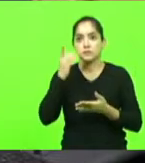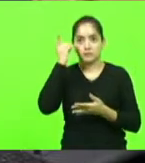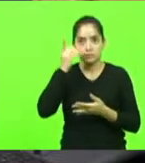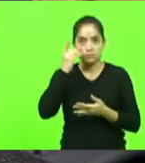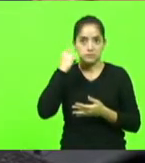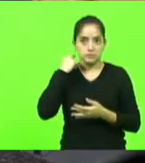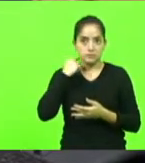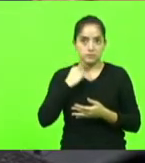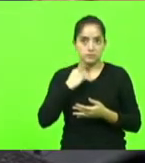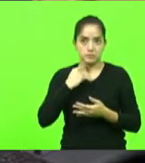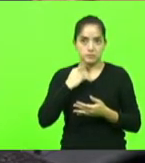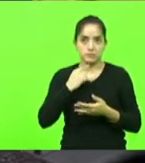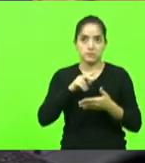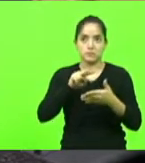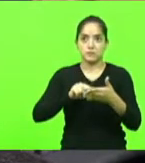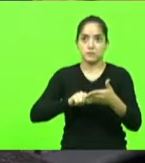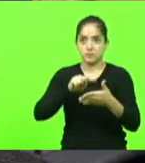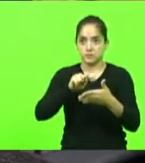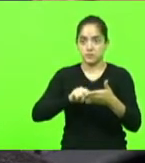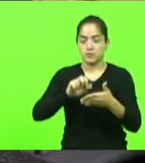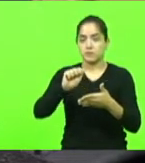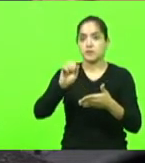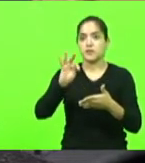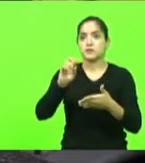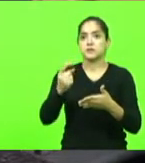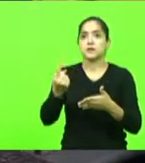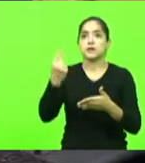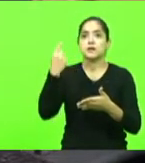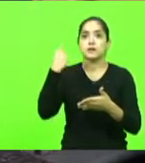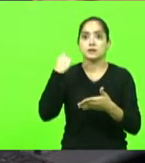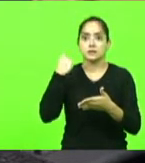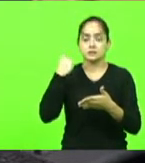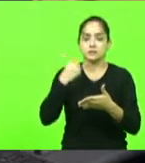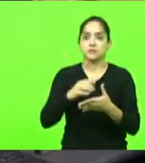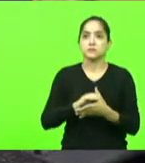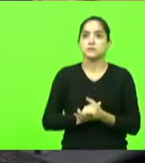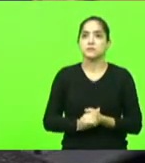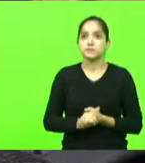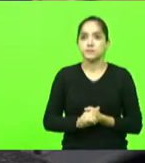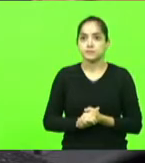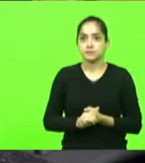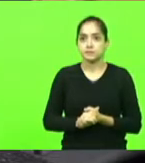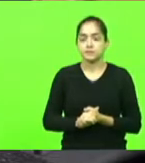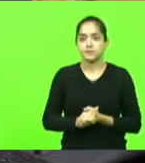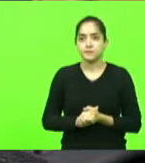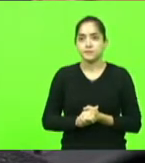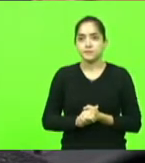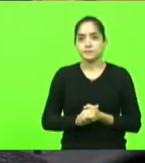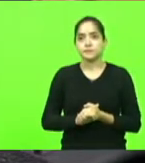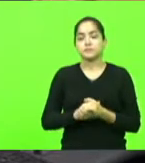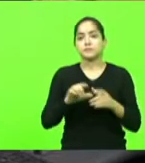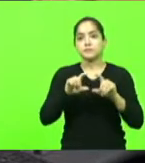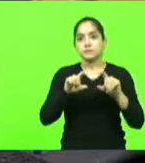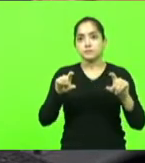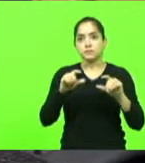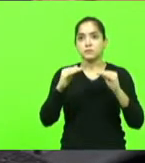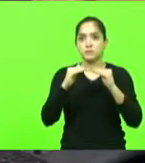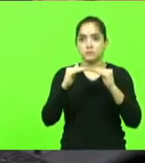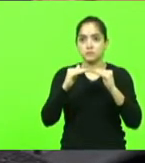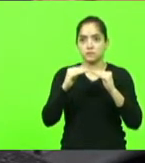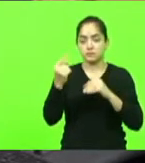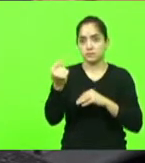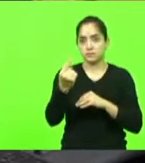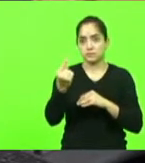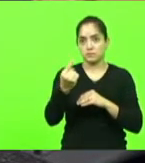Drevec, como secretário ad hoc, proceder à leitura da ata da sessão interior em consonância com o parágrafo 1º